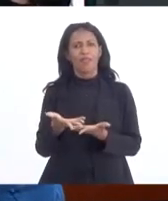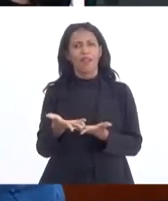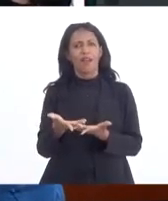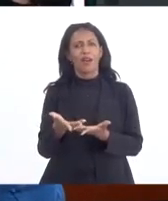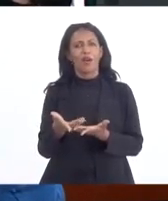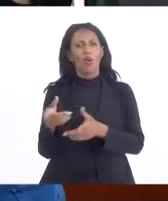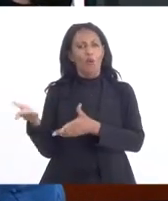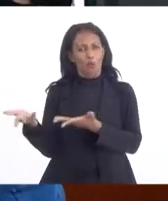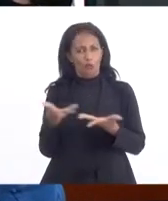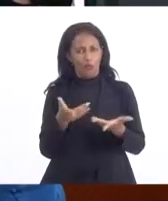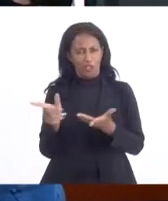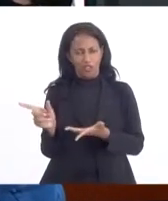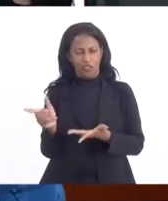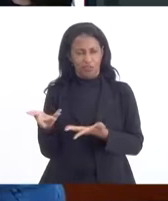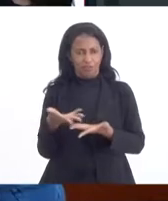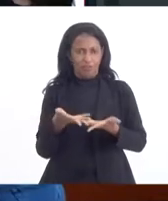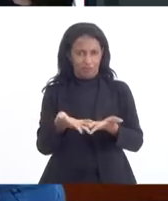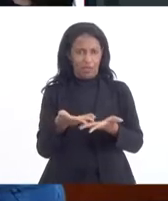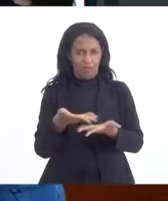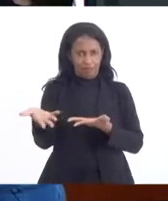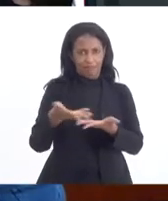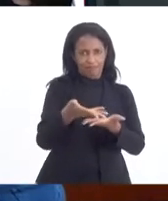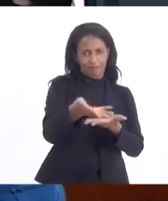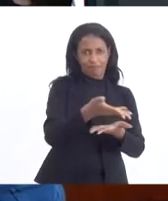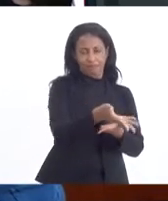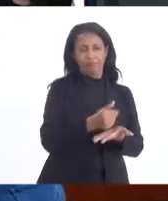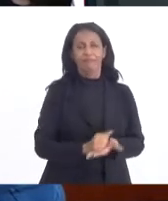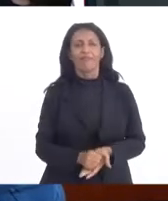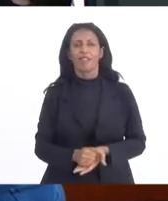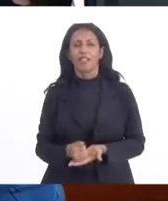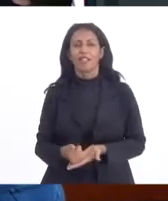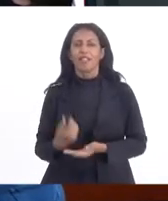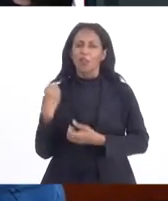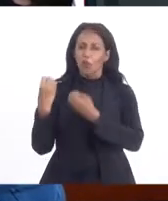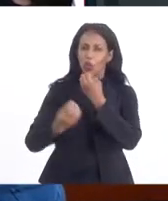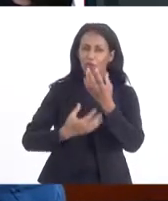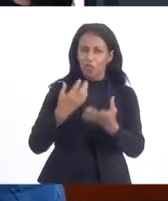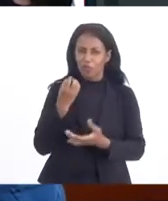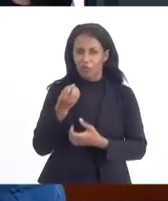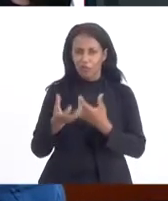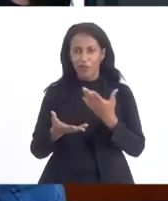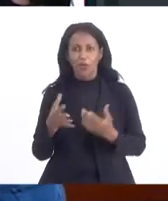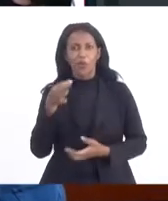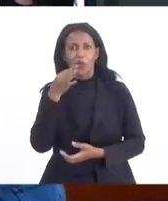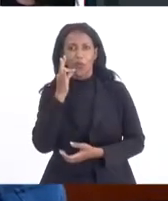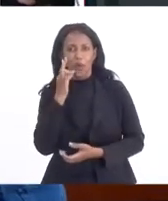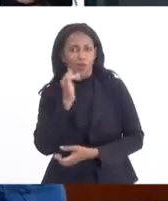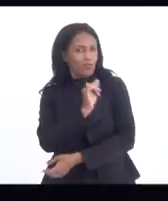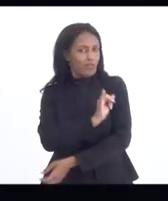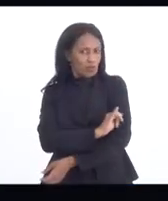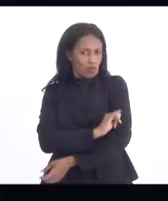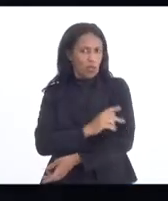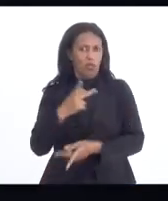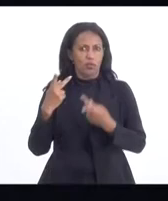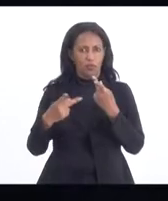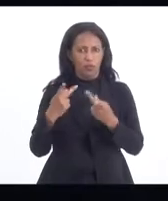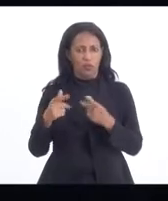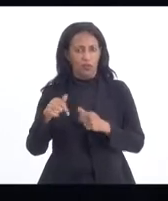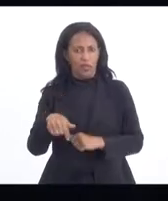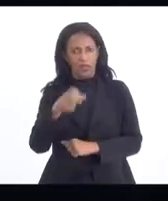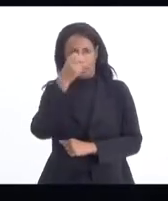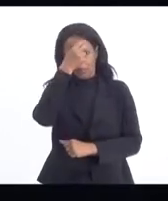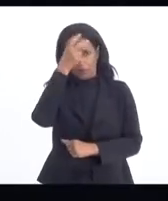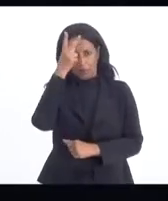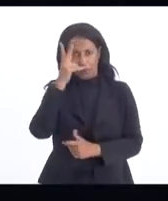15 horas, é terça-feira, dia 7. E aí, como muito foi falado, presidente, O café do Rio, foi falado aqui pelo prefeito